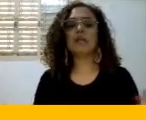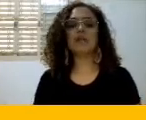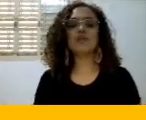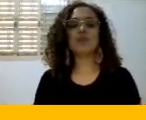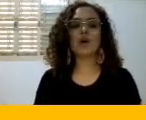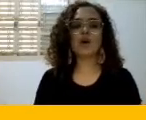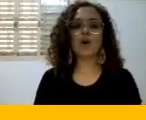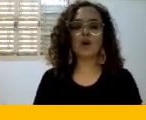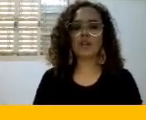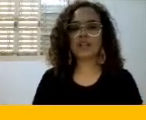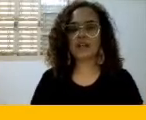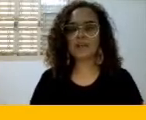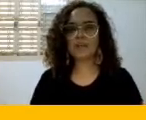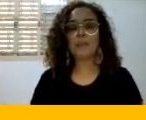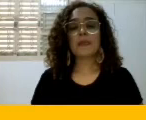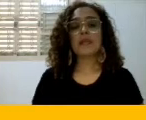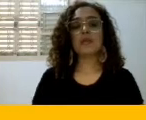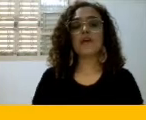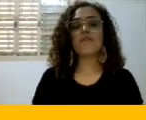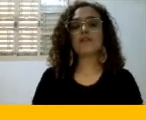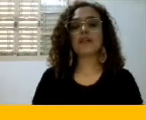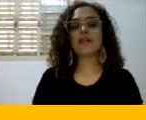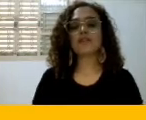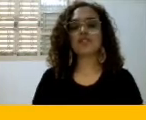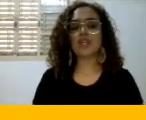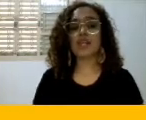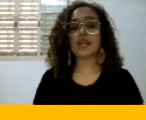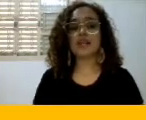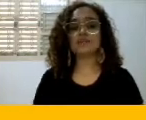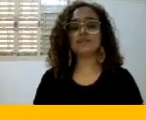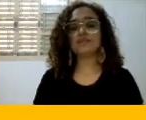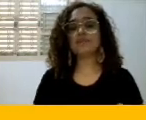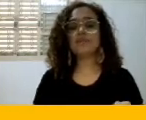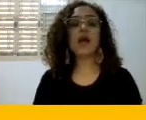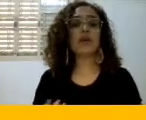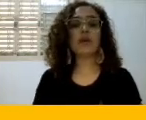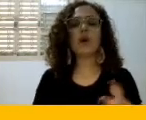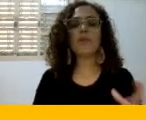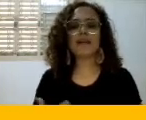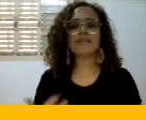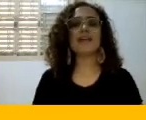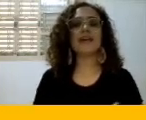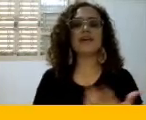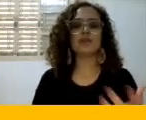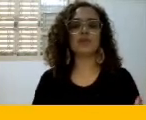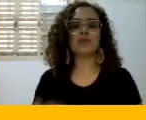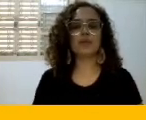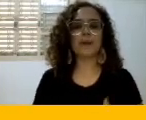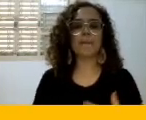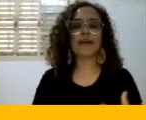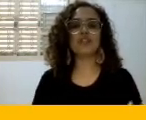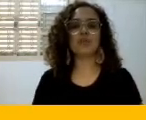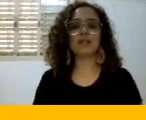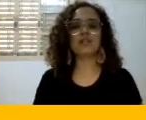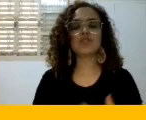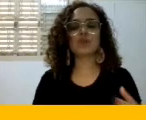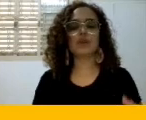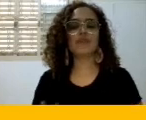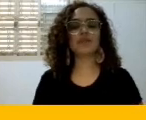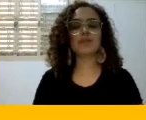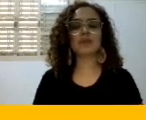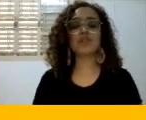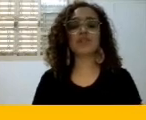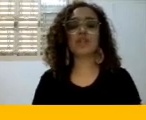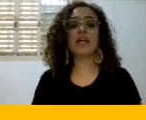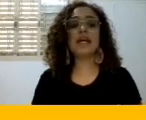estão brincando de roda. E no refrão da cantiga, alguém começa, né, uma parte de uma cantiga,